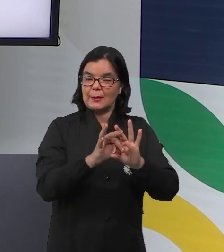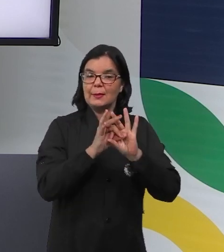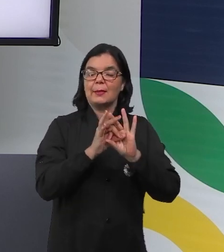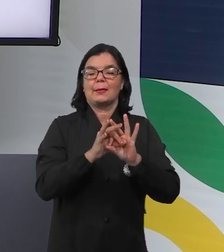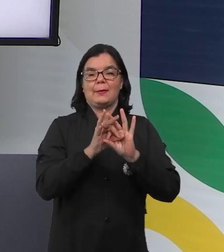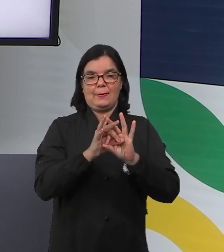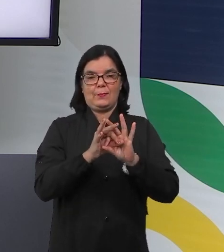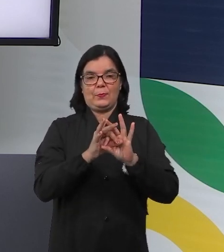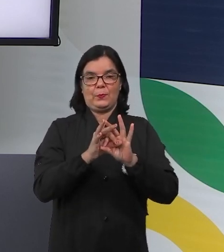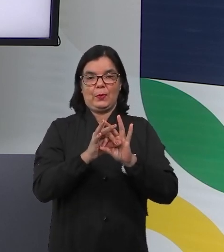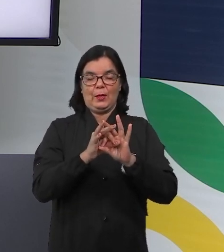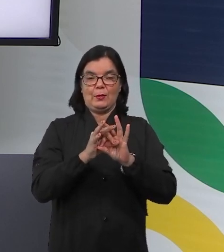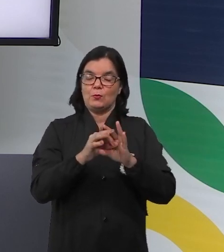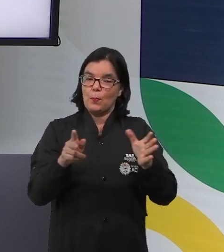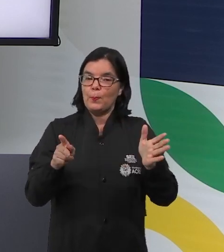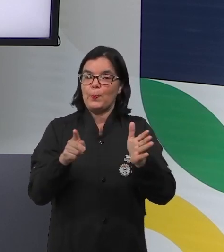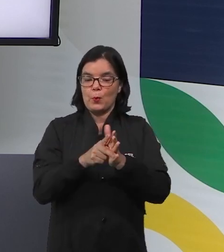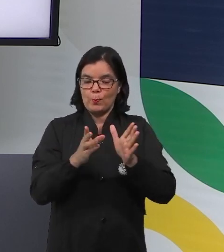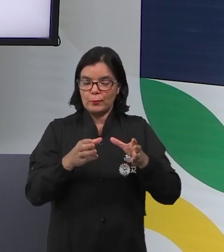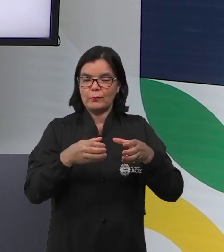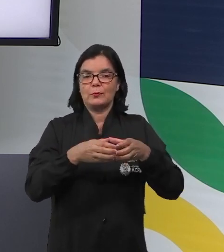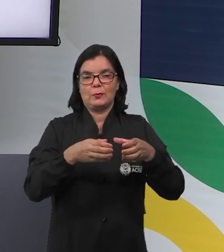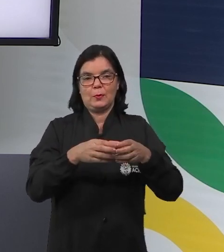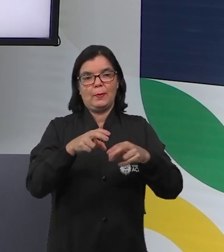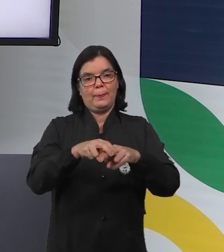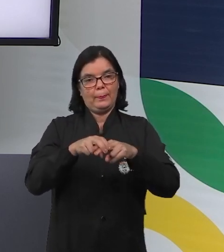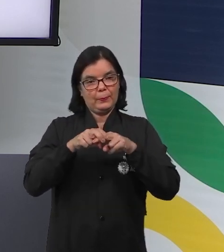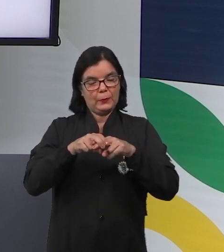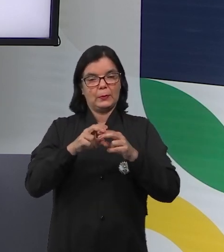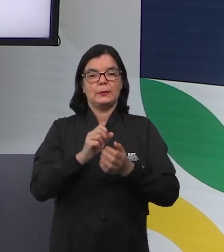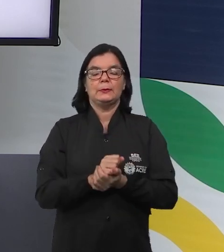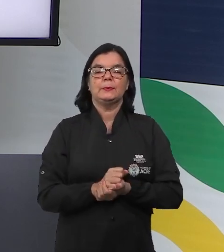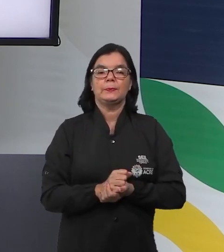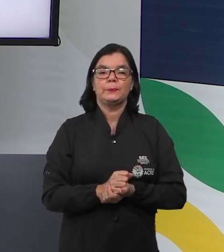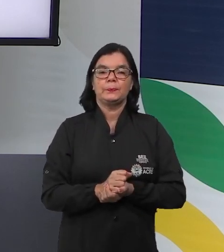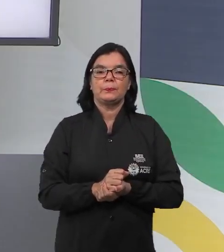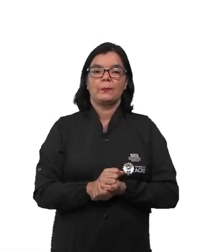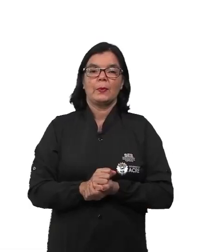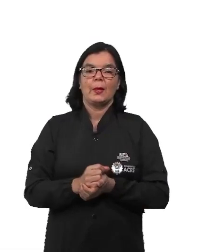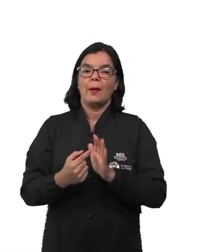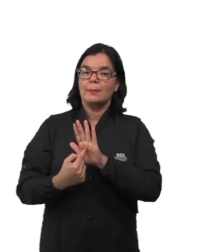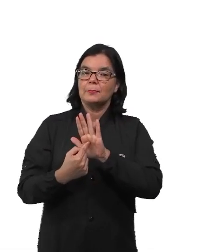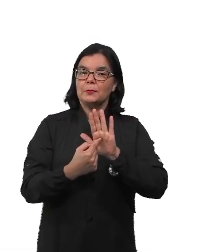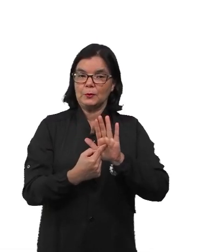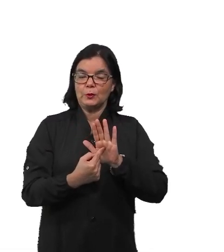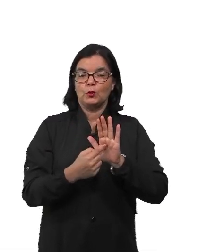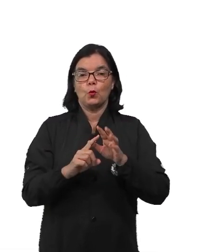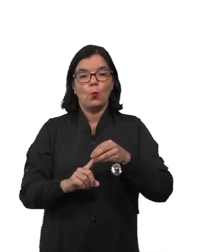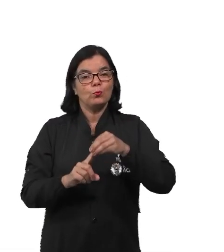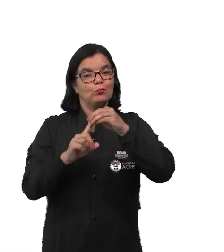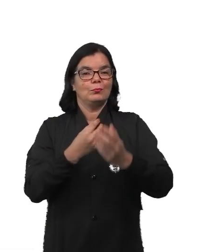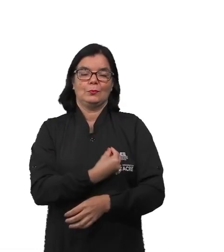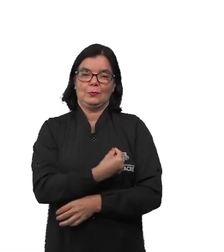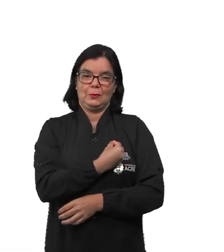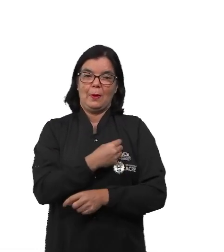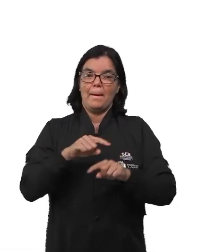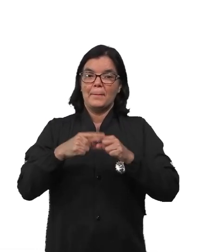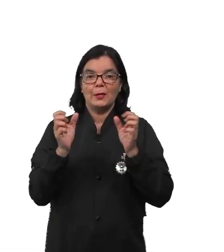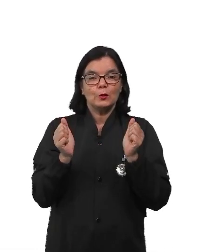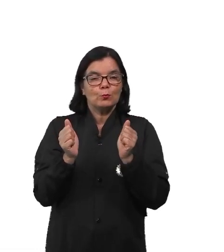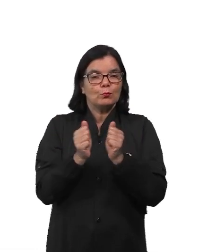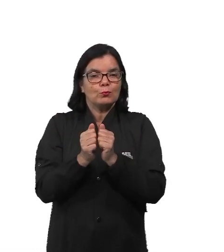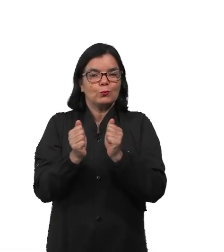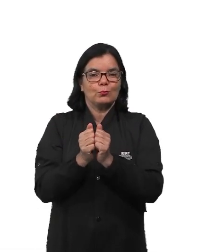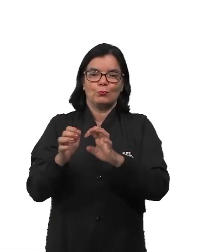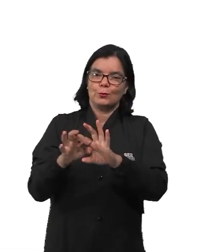conectados anatomicamente. Por isso que elas são, né, aí aparentemente ser um ser vivo. Mas elas estão